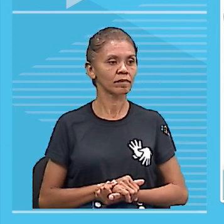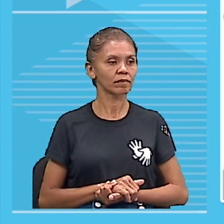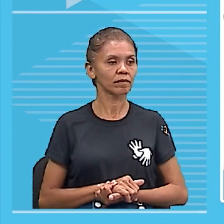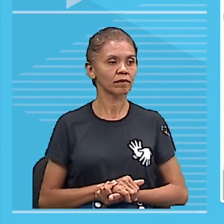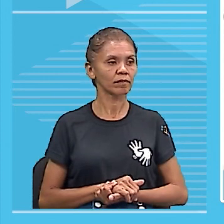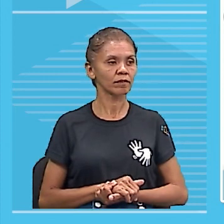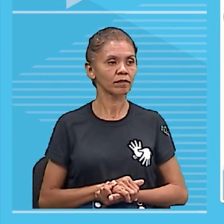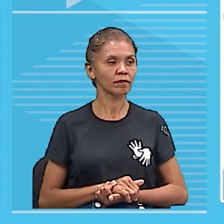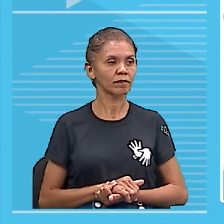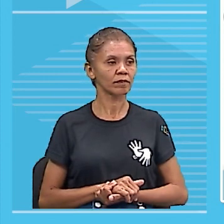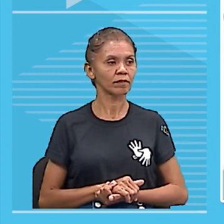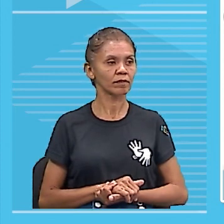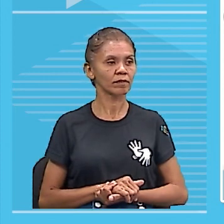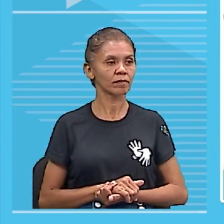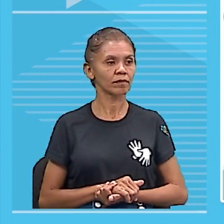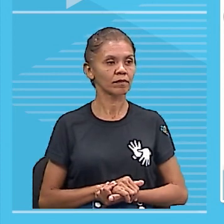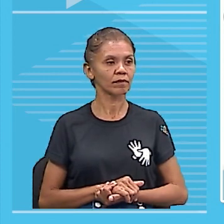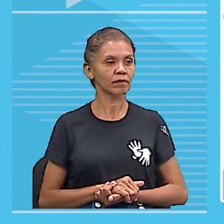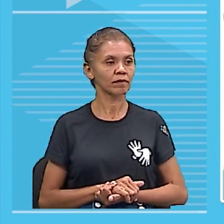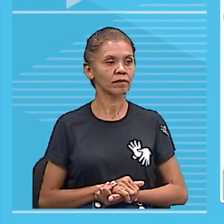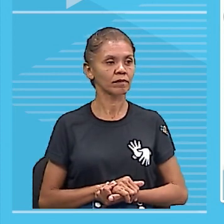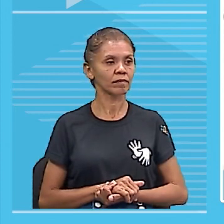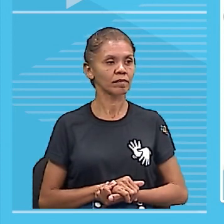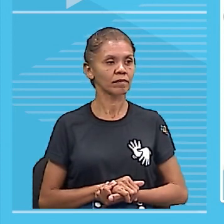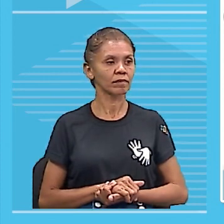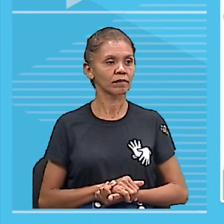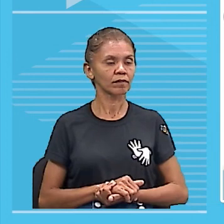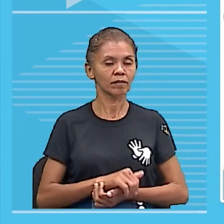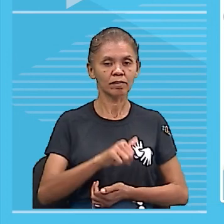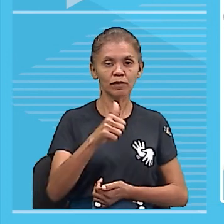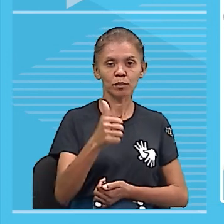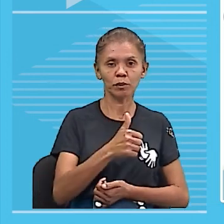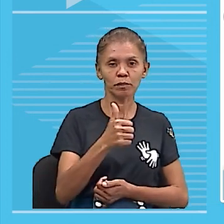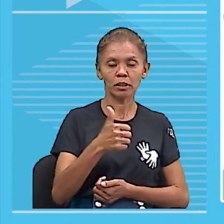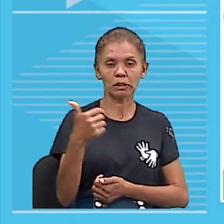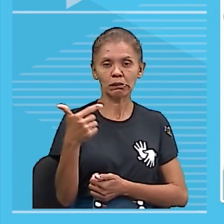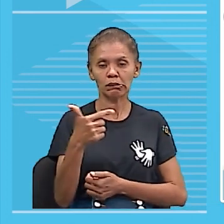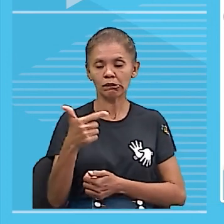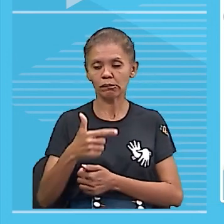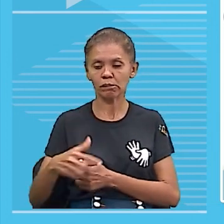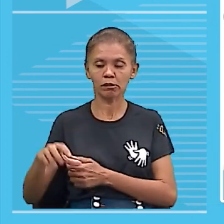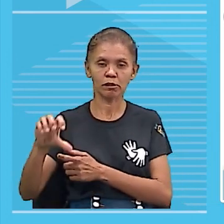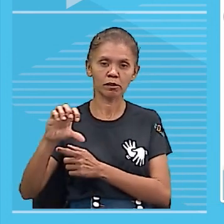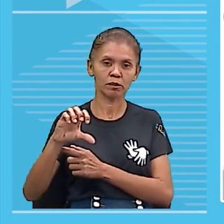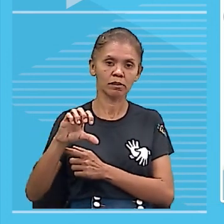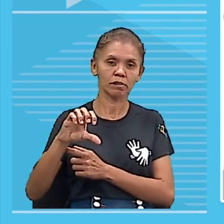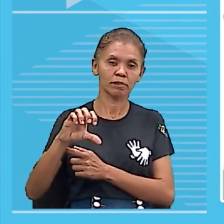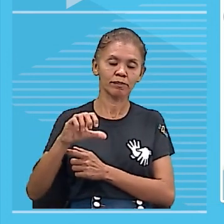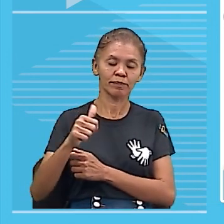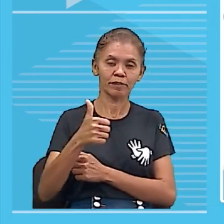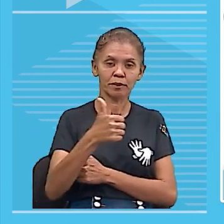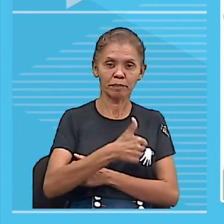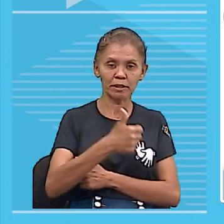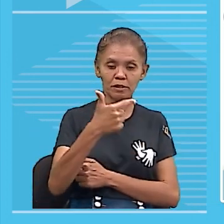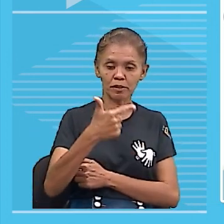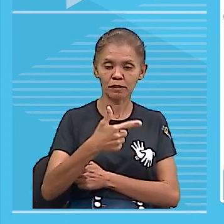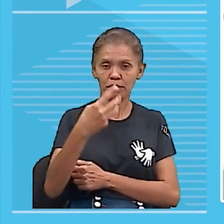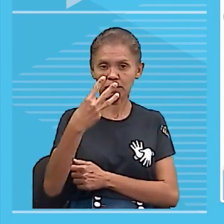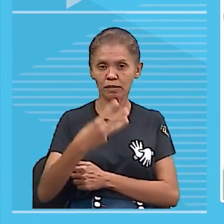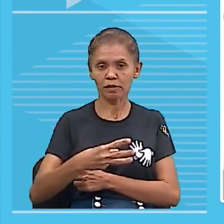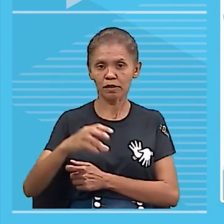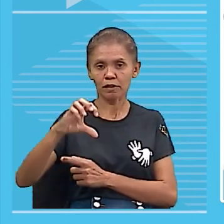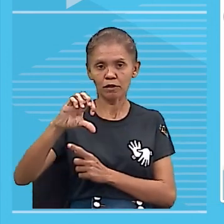jovens e a resistência do primeira nove do segundo a 9 do Terceira 9